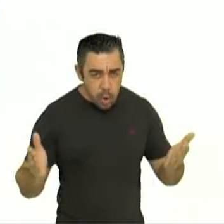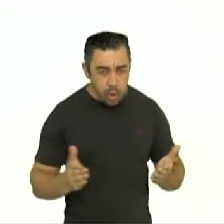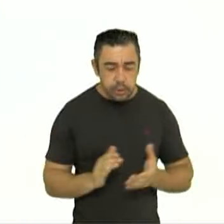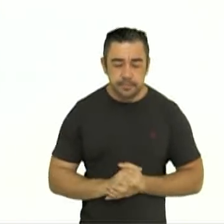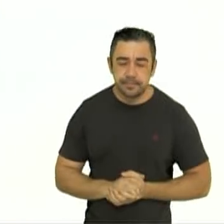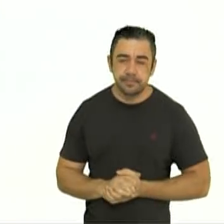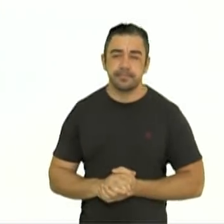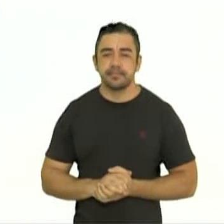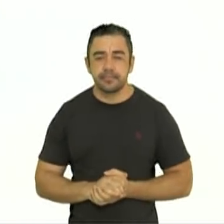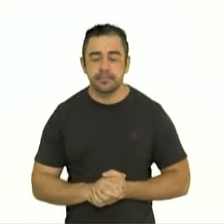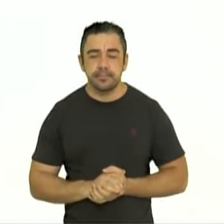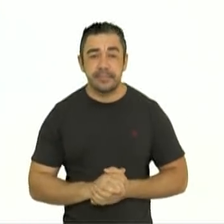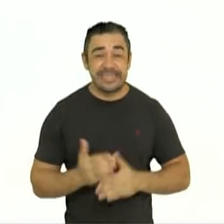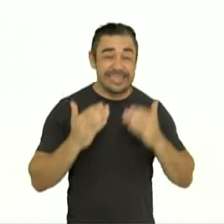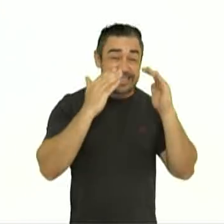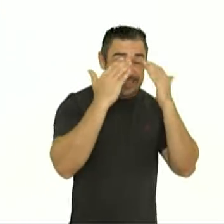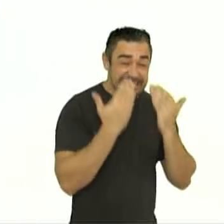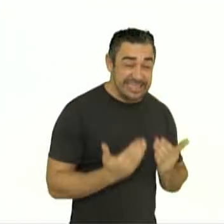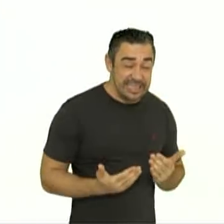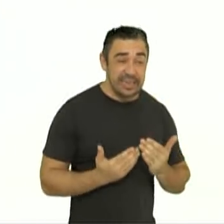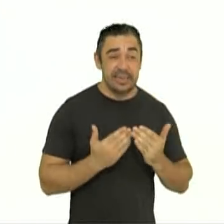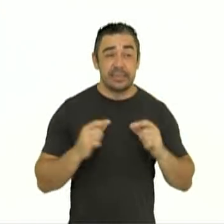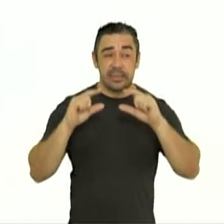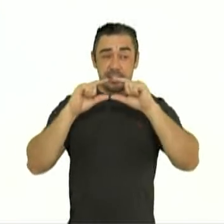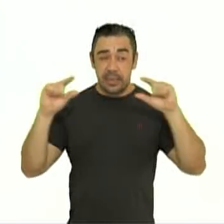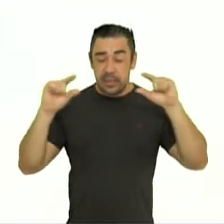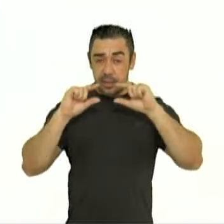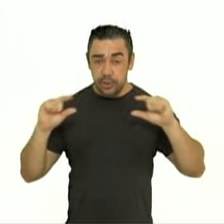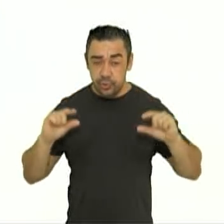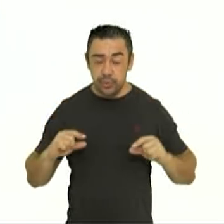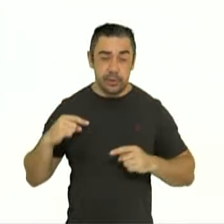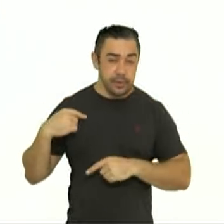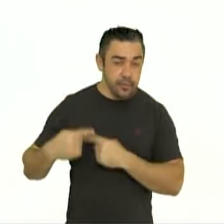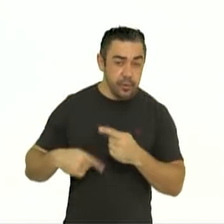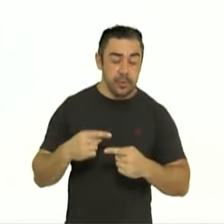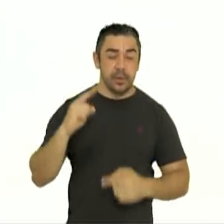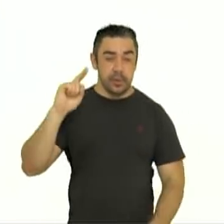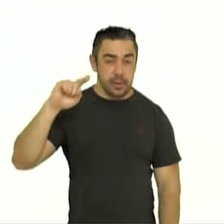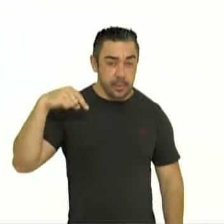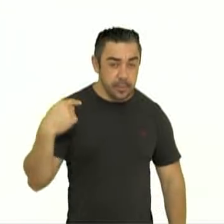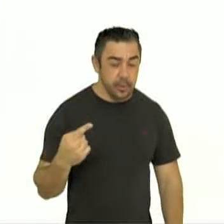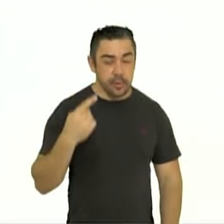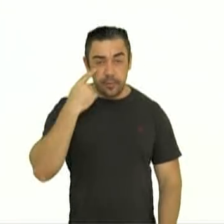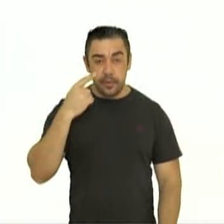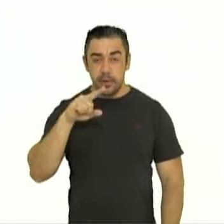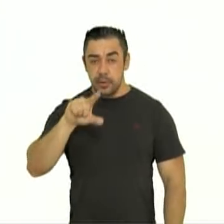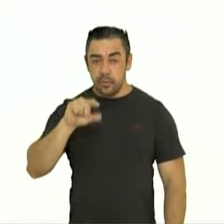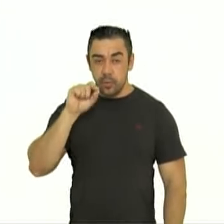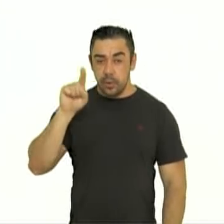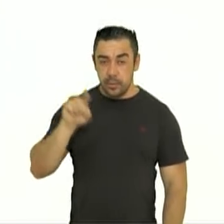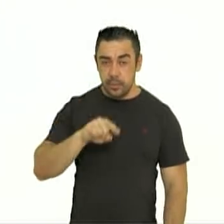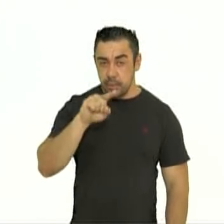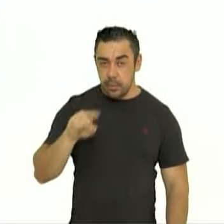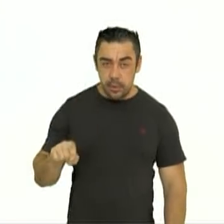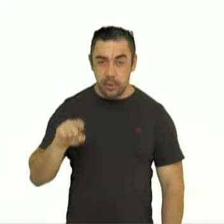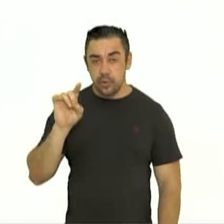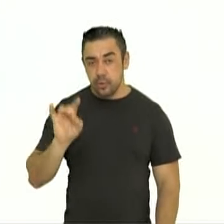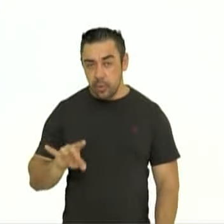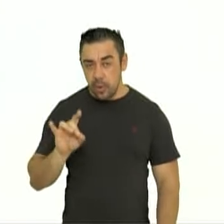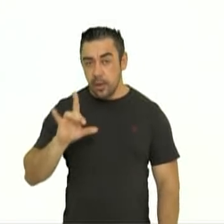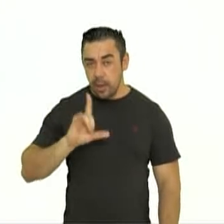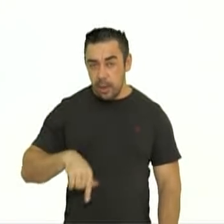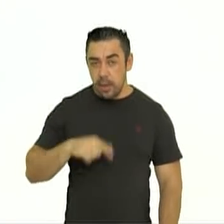hoje. Analise os trechos do desenvolvimento e em seguida marque somente aqueles que